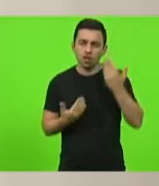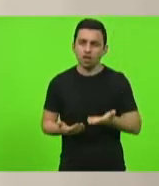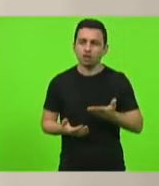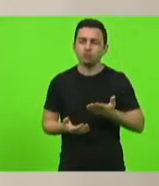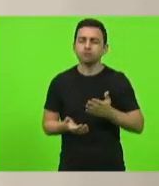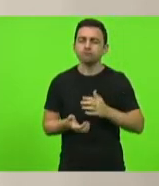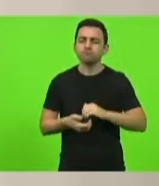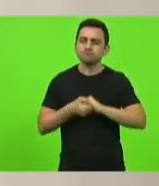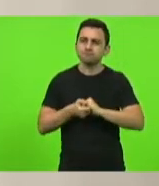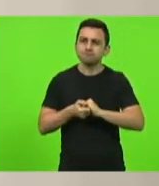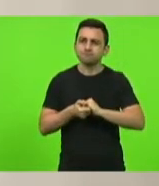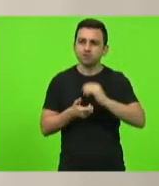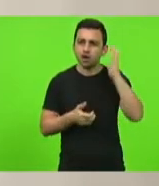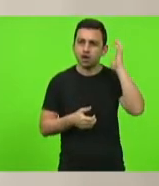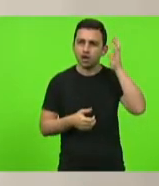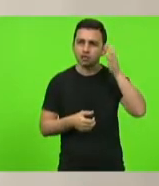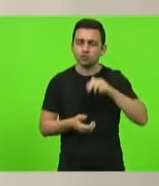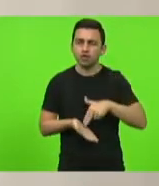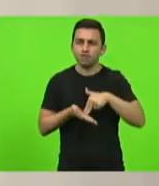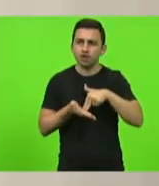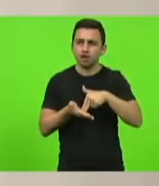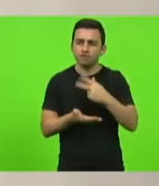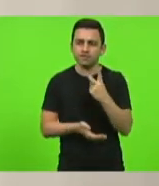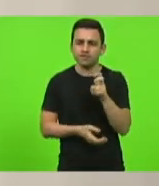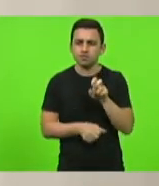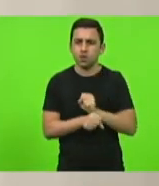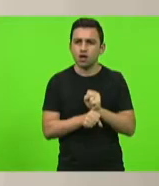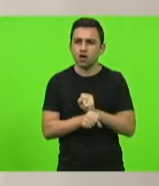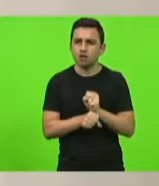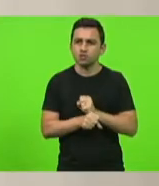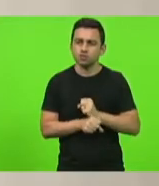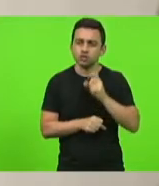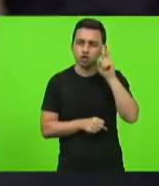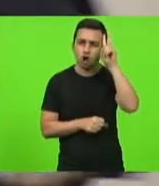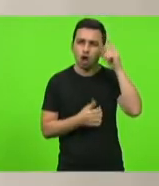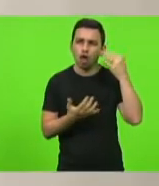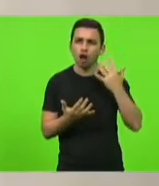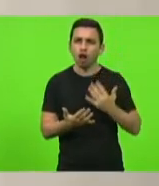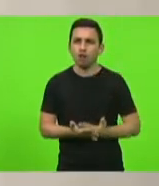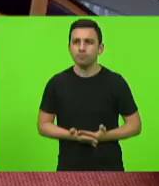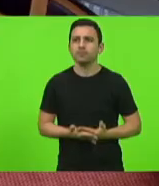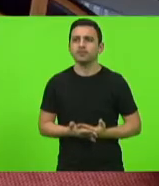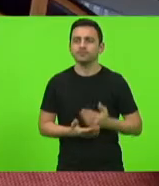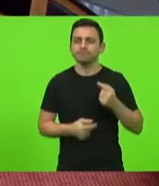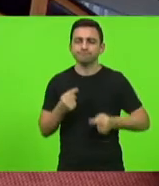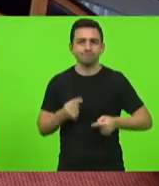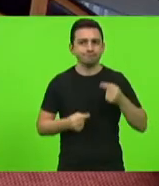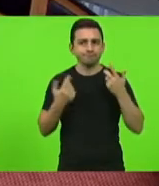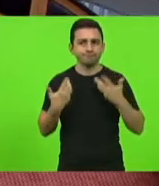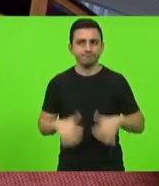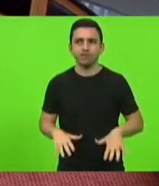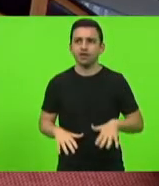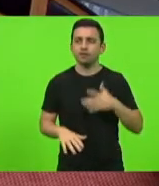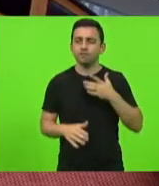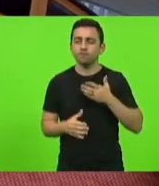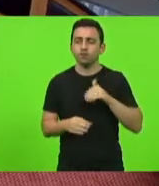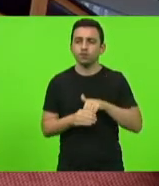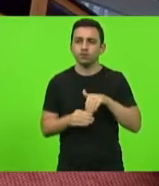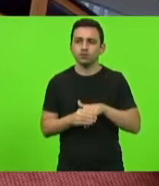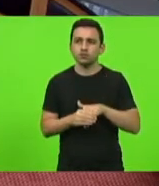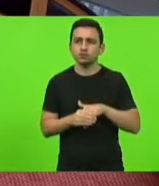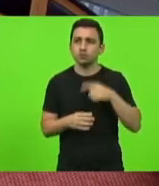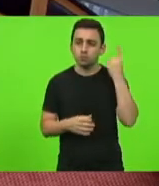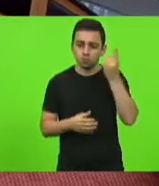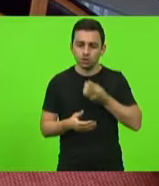Costeira de Navegantes pelos 25 anos de história, em discussão. Não havendo quem queira discutir, em votação. Deputados que aprovam, permaneçam como se